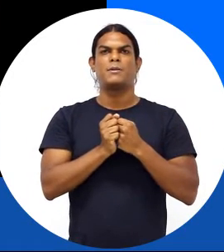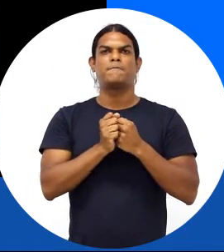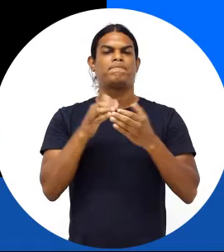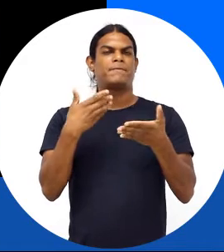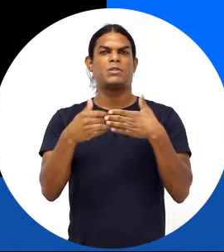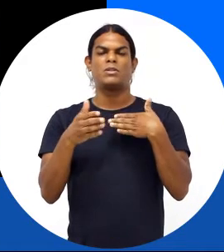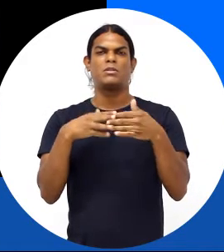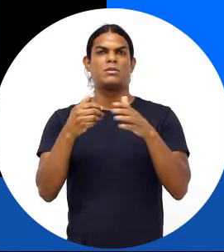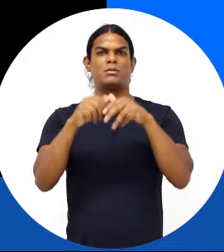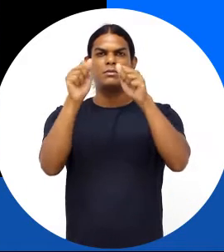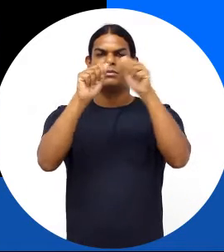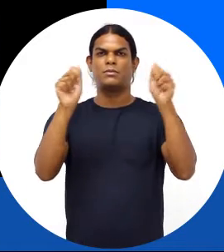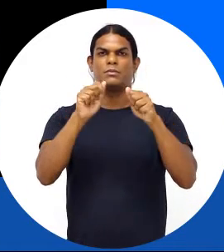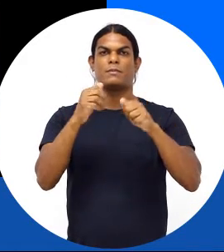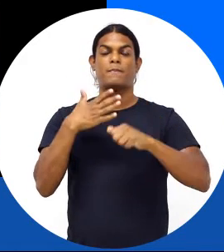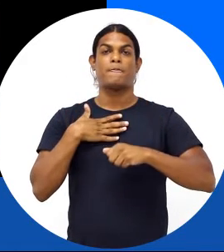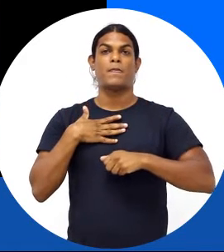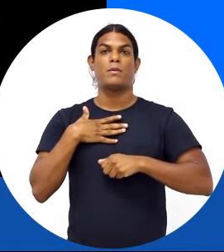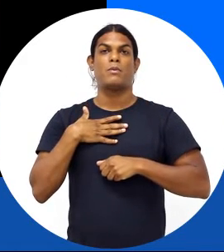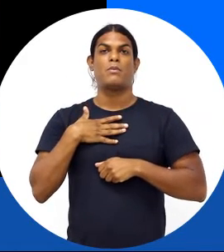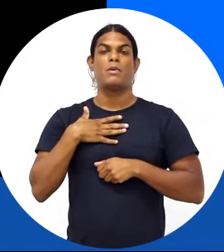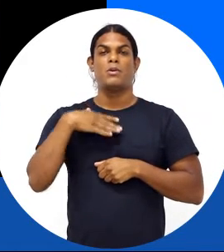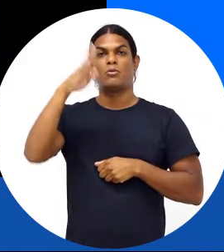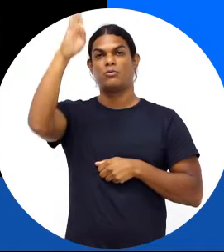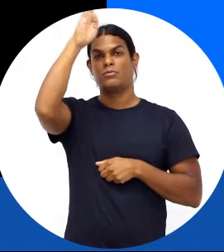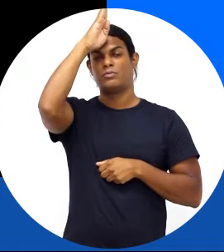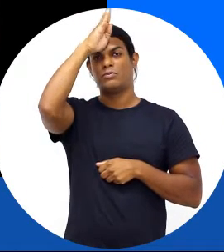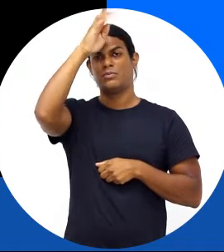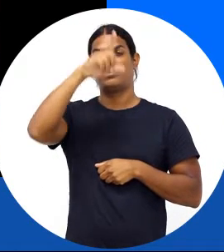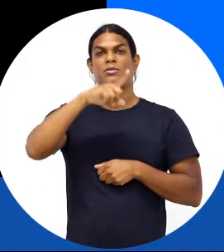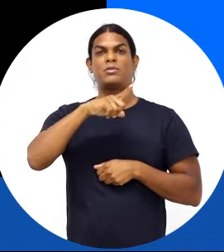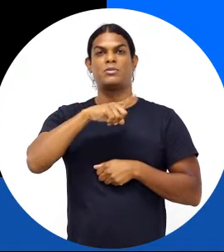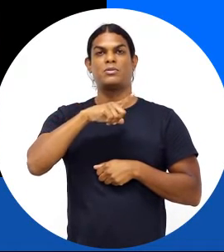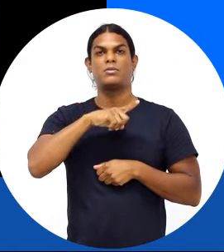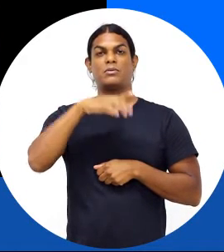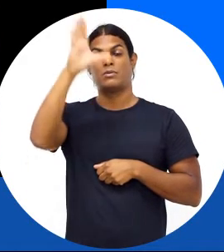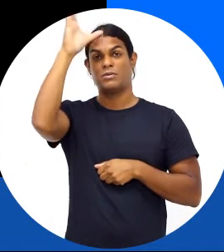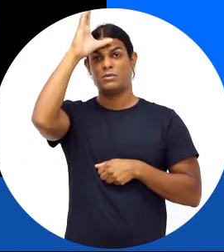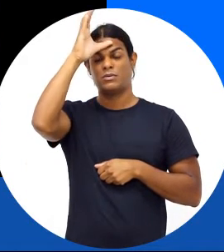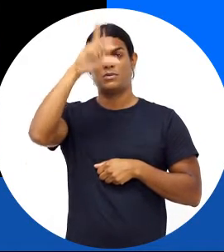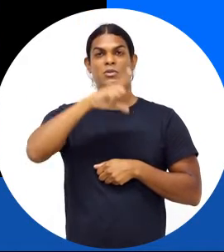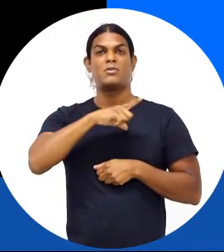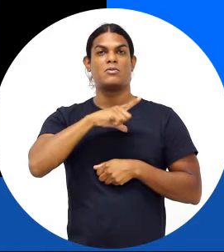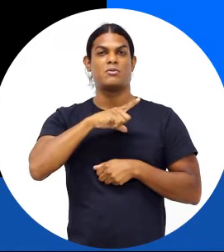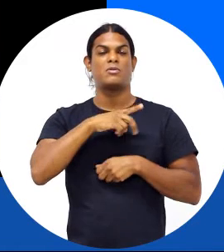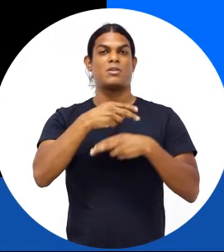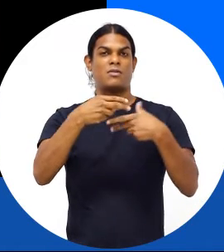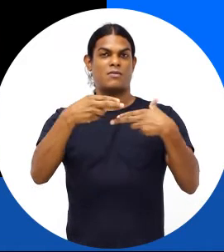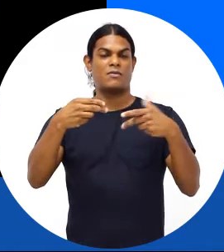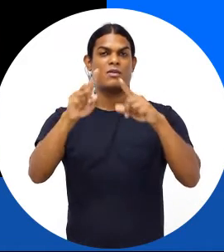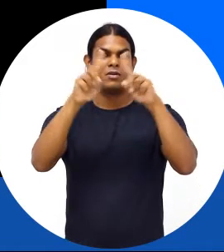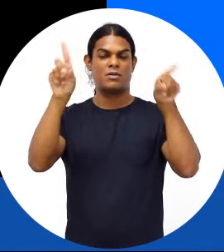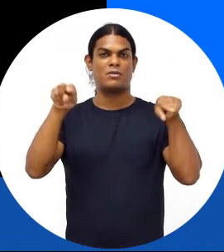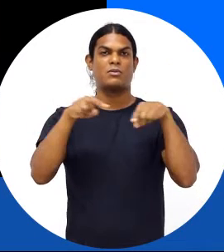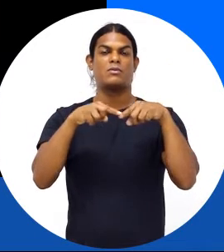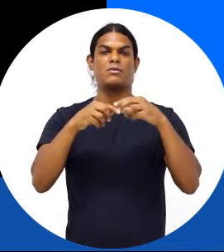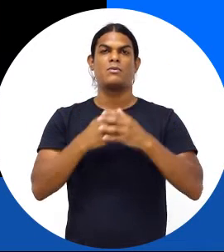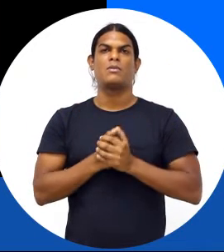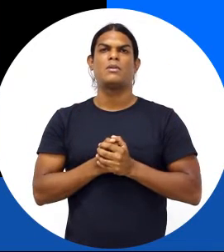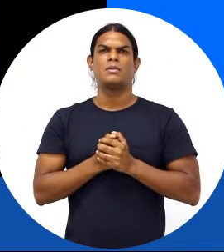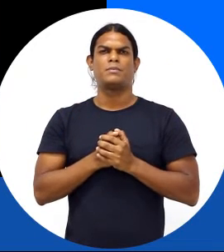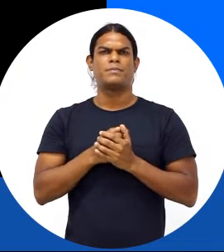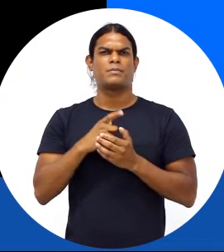tem 2 quadros de parede. Ele adora aqueles palhaços. Existem padrões, técnicas,